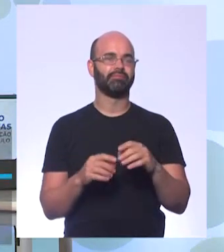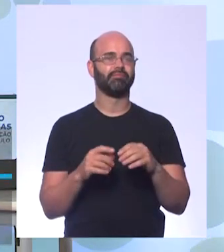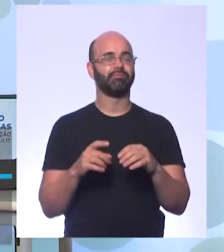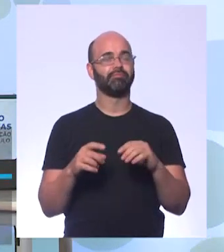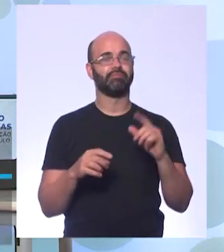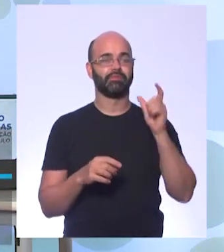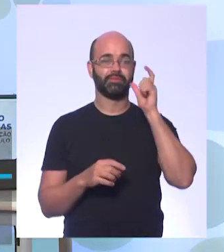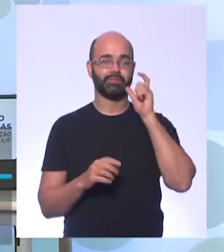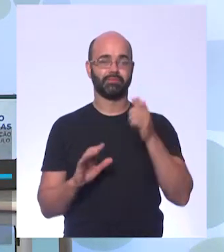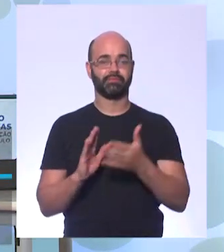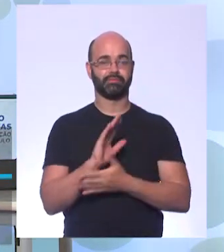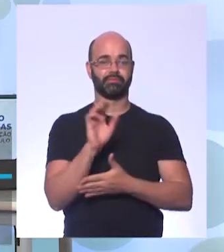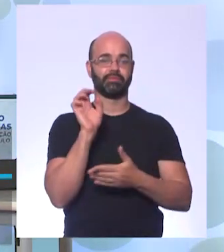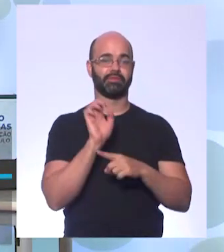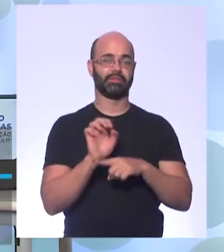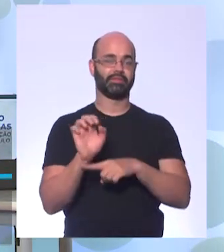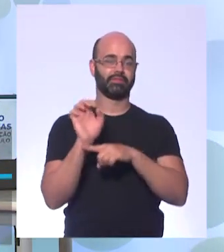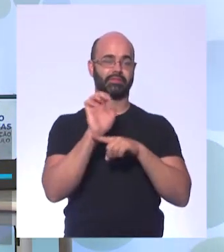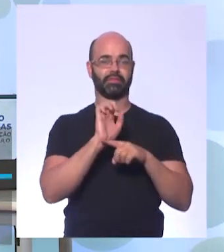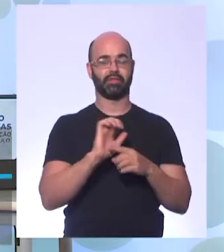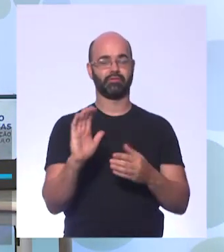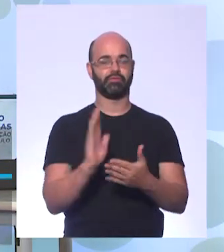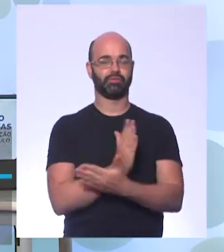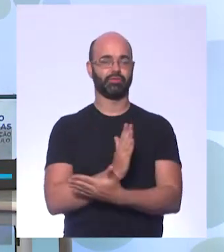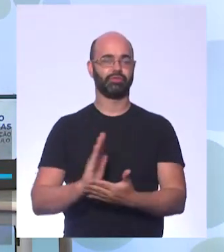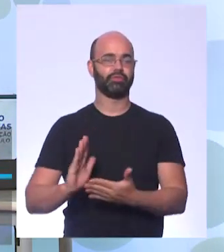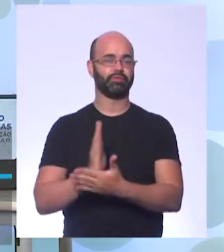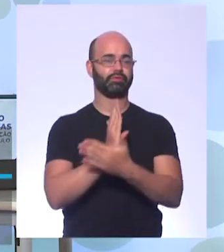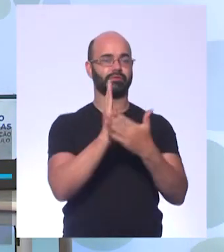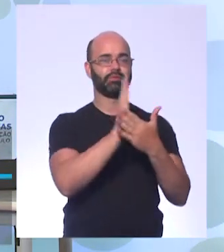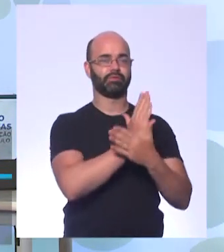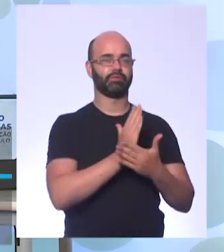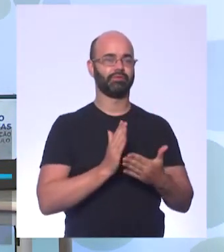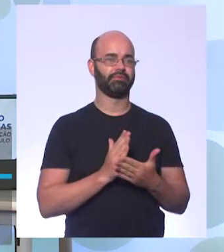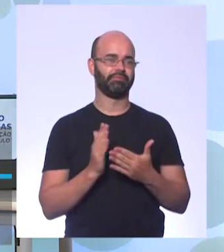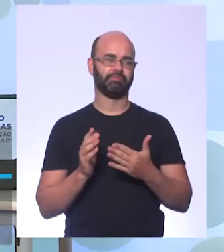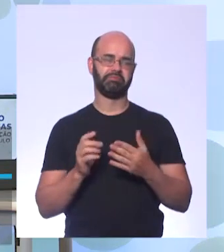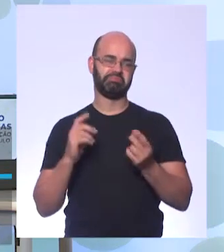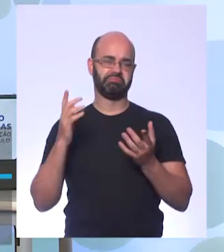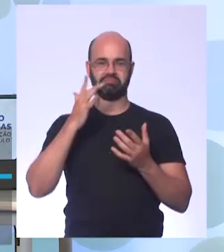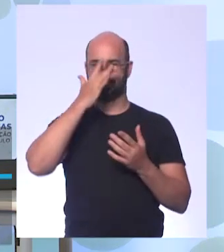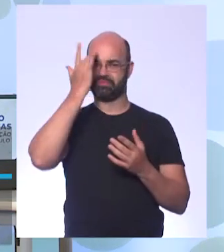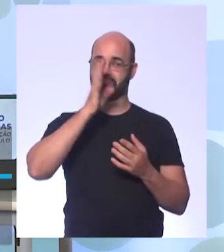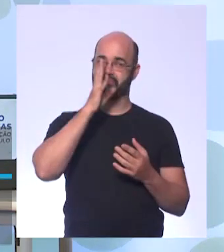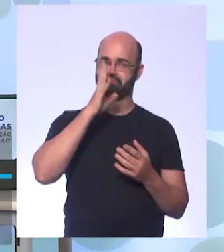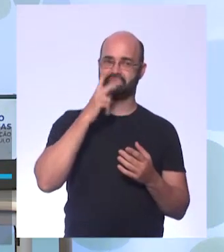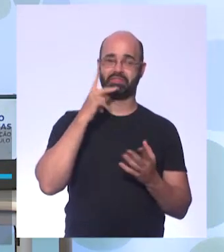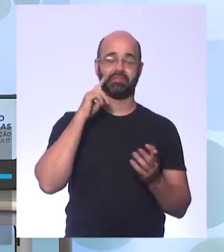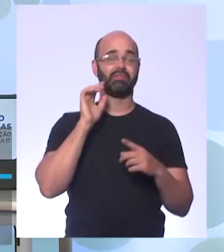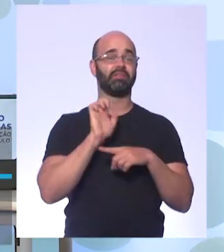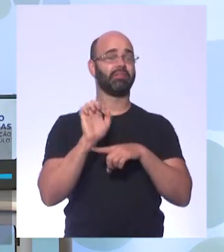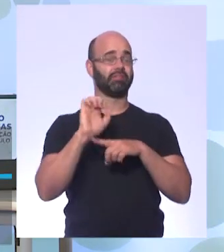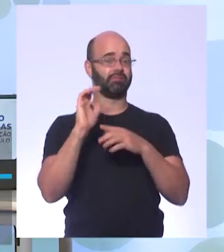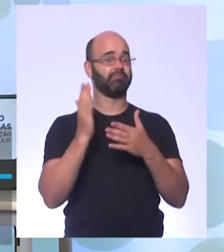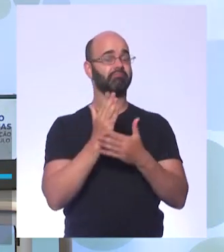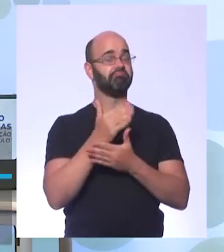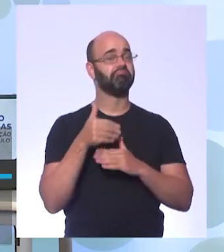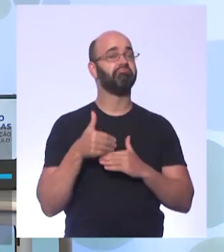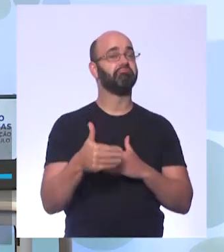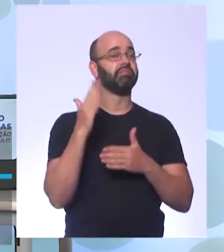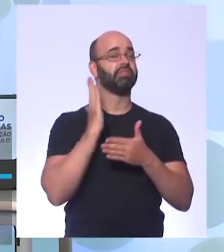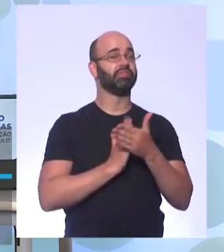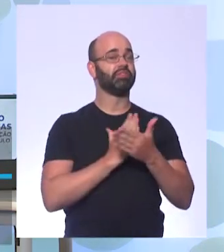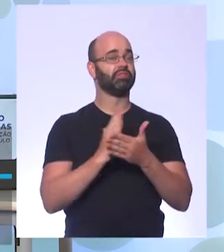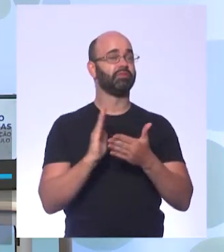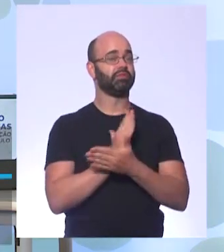interesse de divisões de estados, né? Tem até boatos dizendo que pode aparecer mais estados divisórios. Eu não sei se